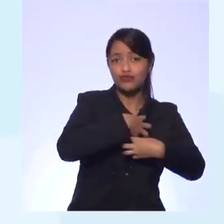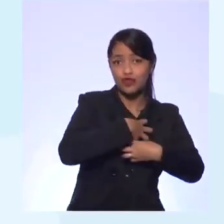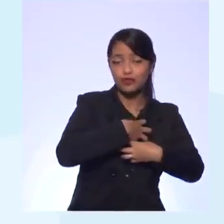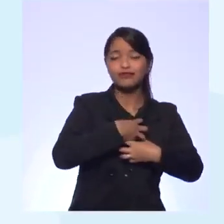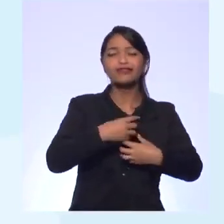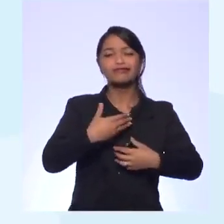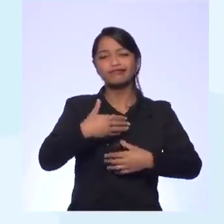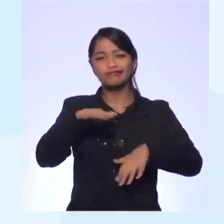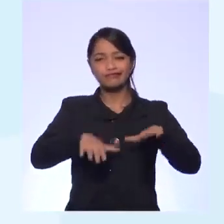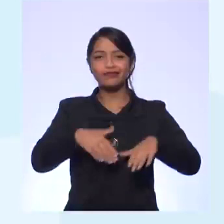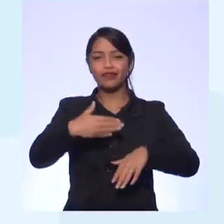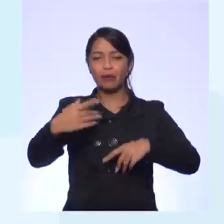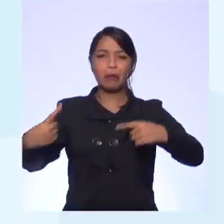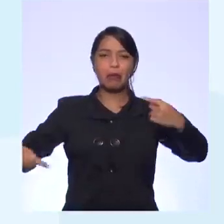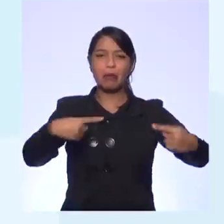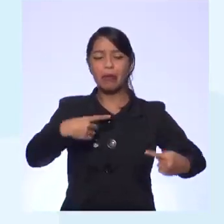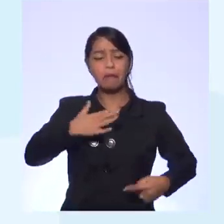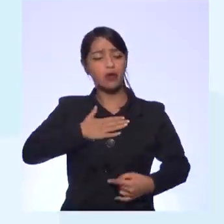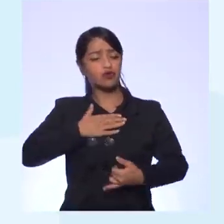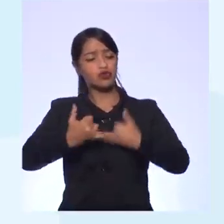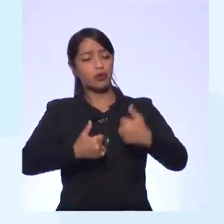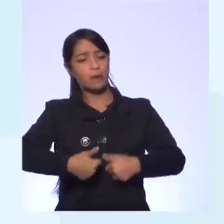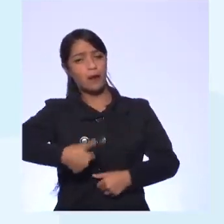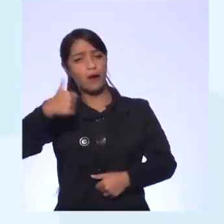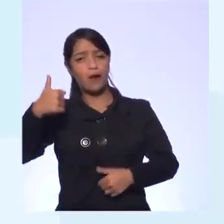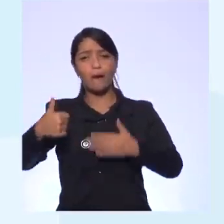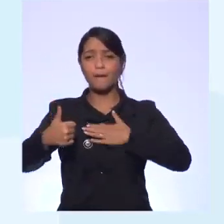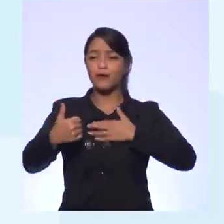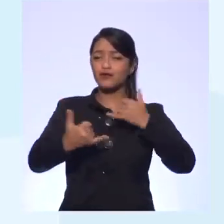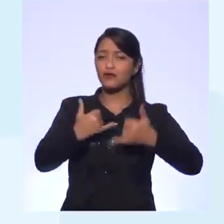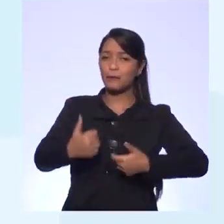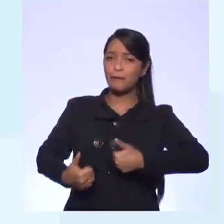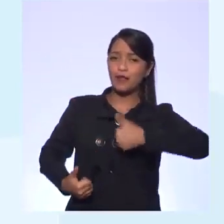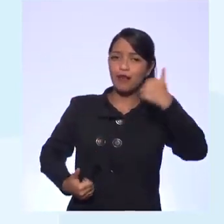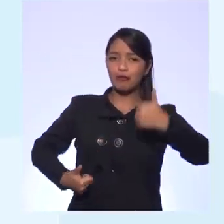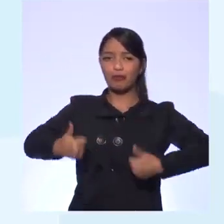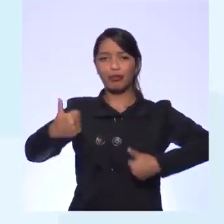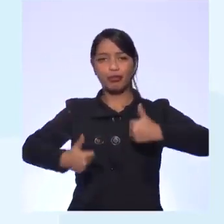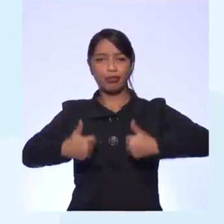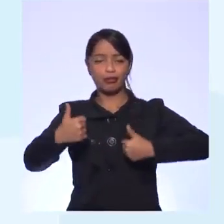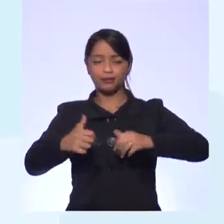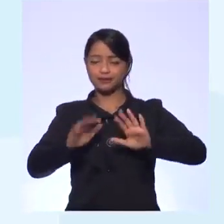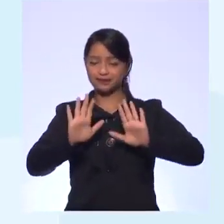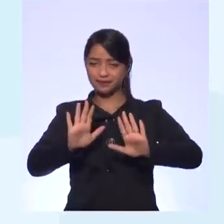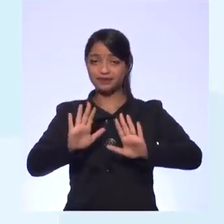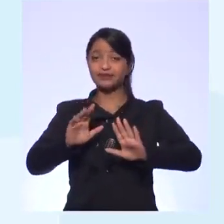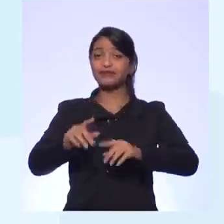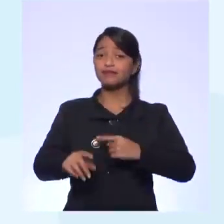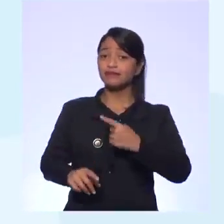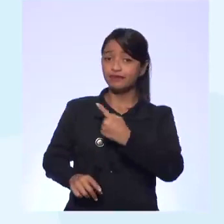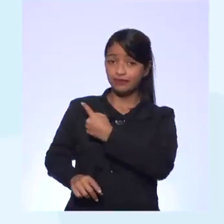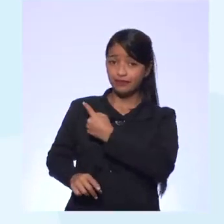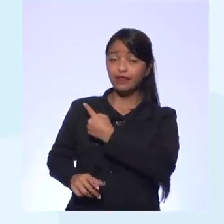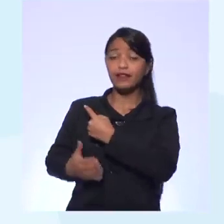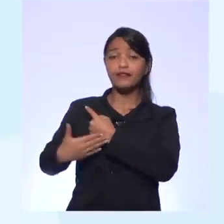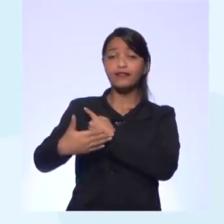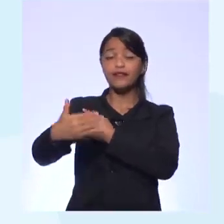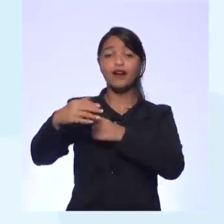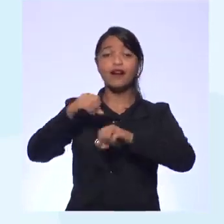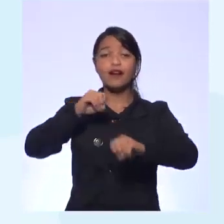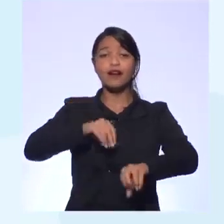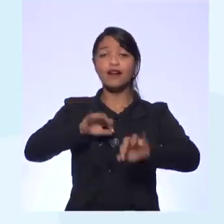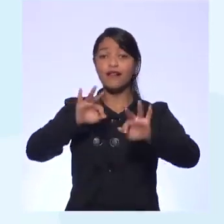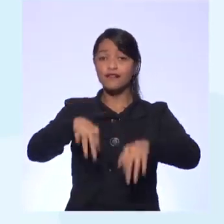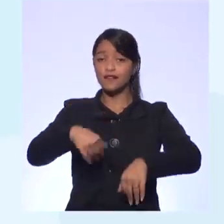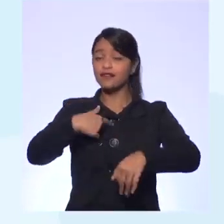é melhor, o outro não. Mas fica aí essa questão. E eu só vou falar sobre isso no final da aula, que aí vocês vão ver qual é a